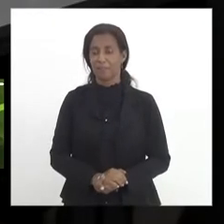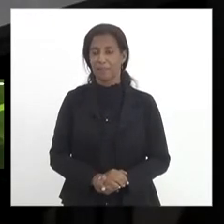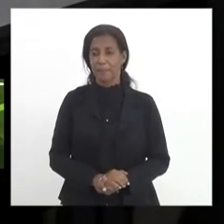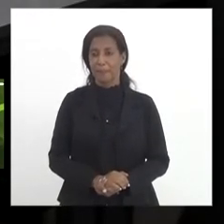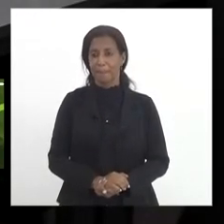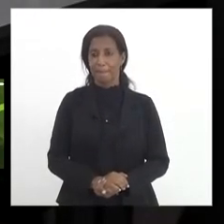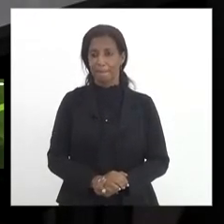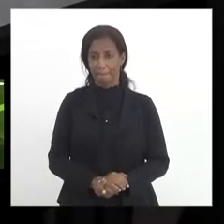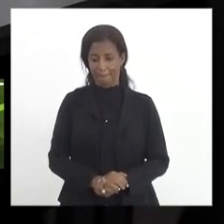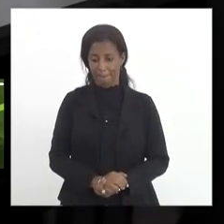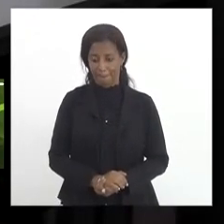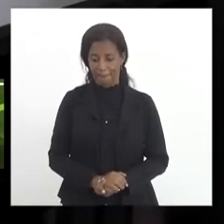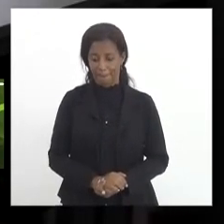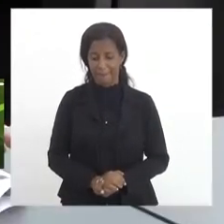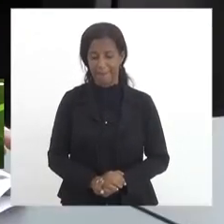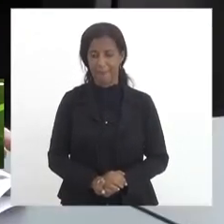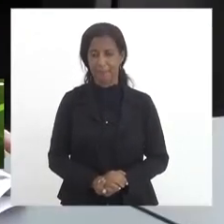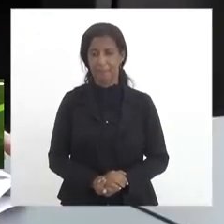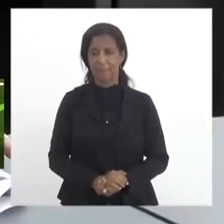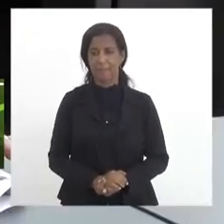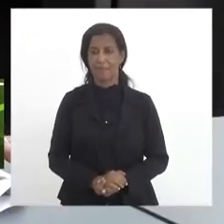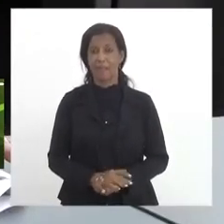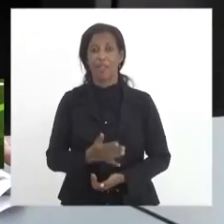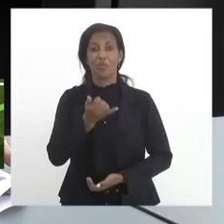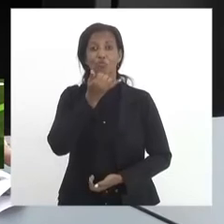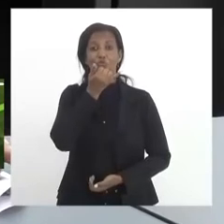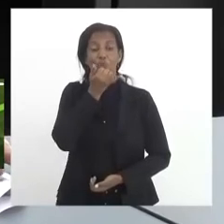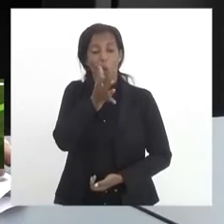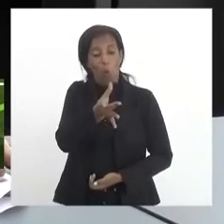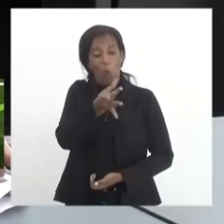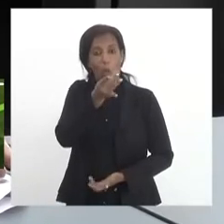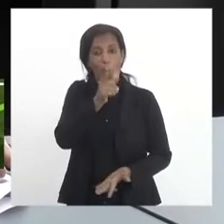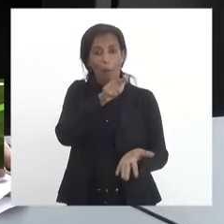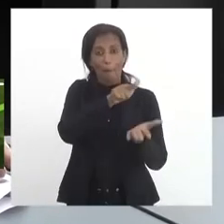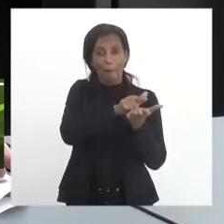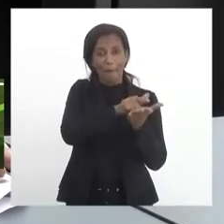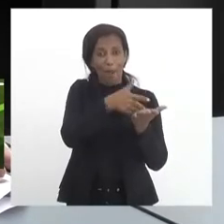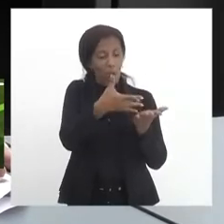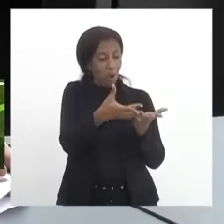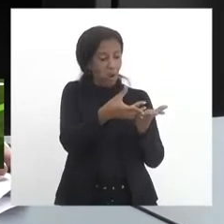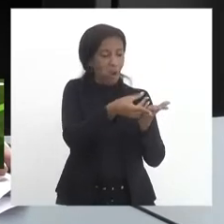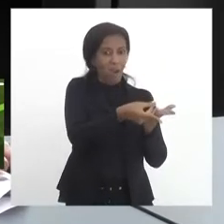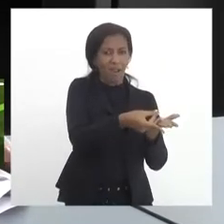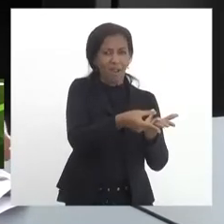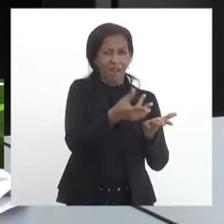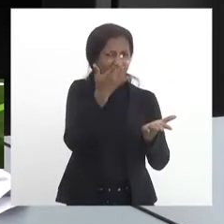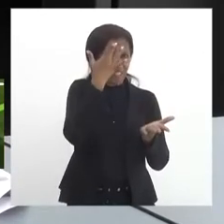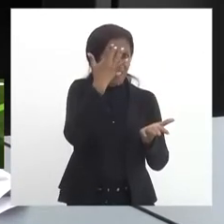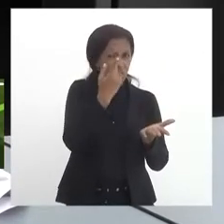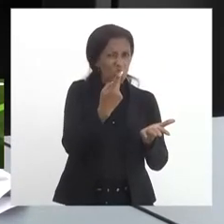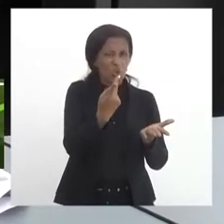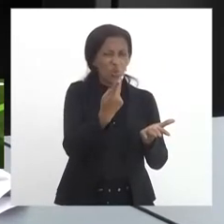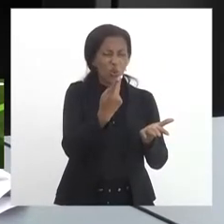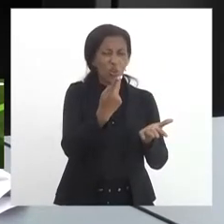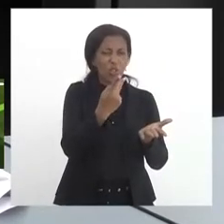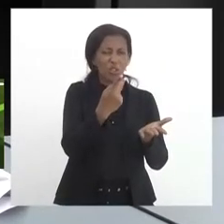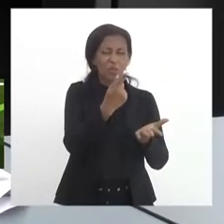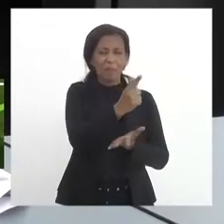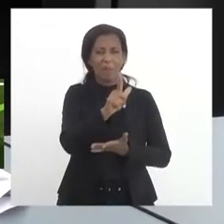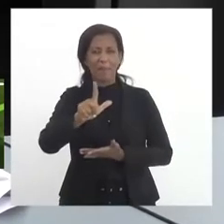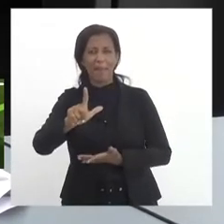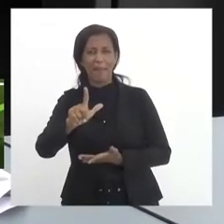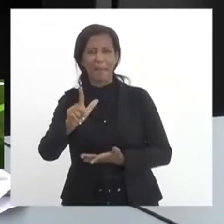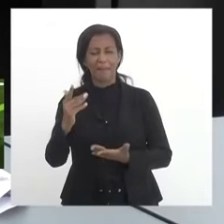3689. Ah, tá. É que grudou aqui. Ah, tá. Eu estava achando esquisito. Dois projetos